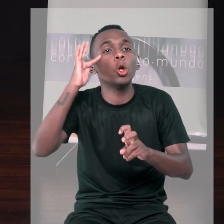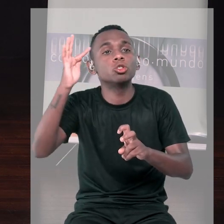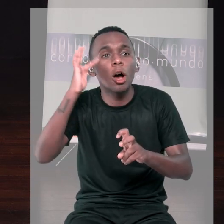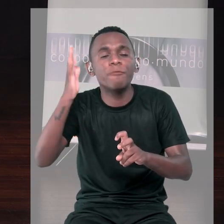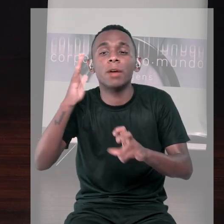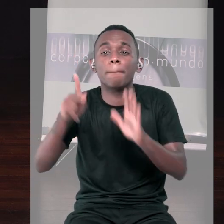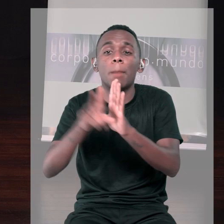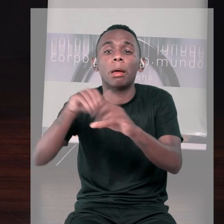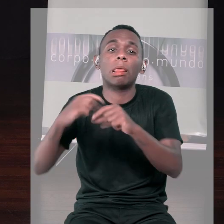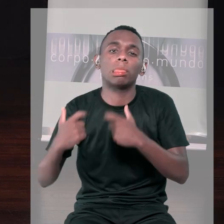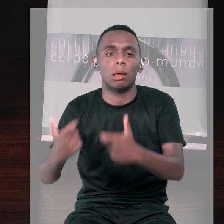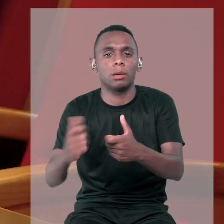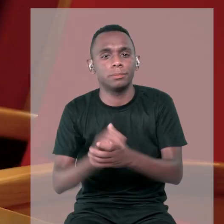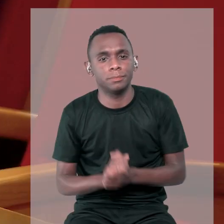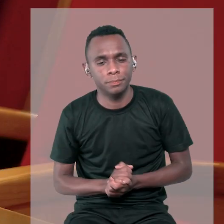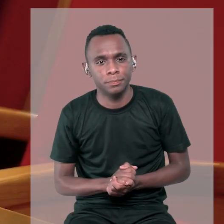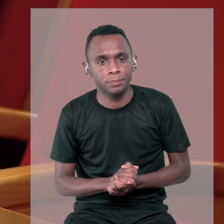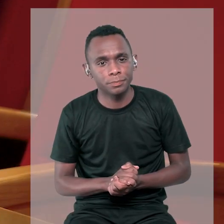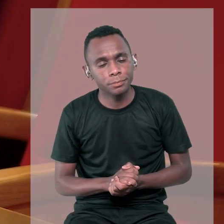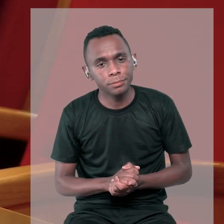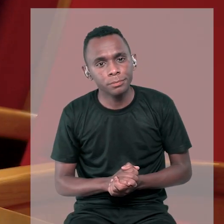da guerra. Bom,